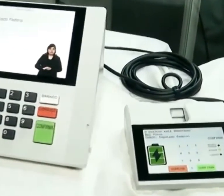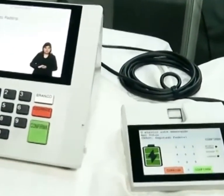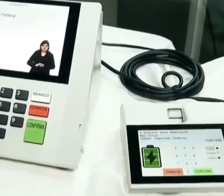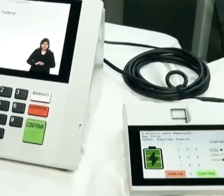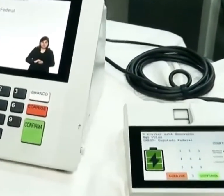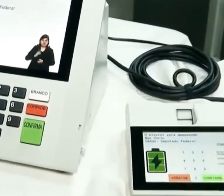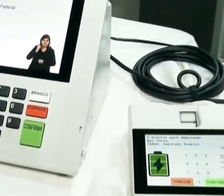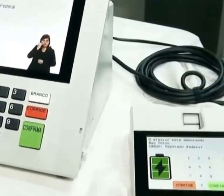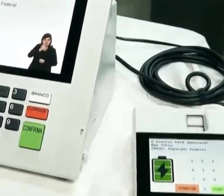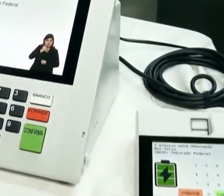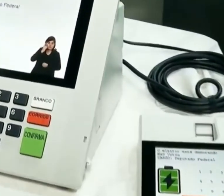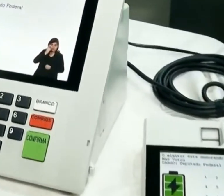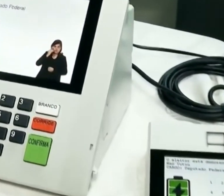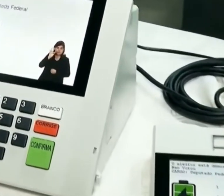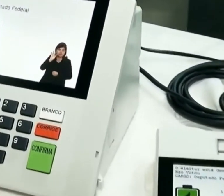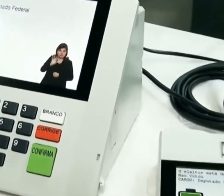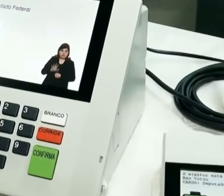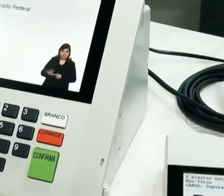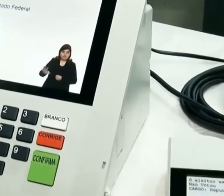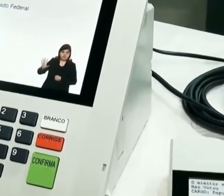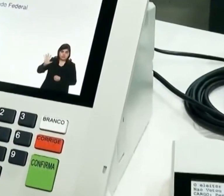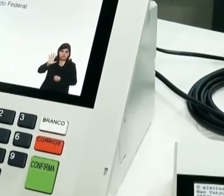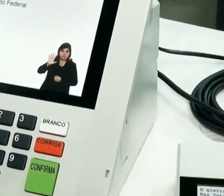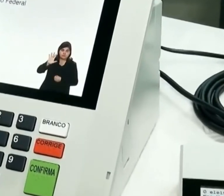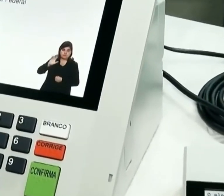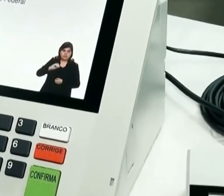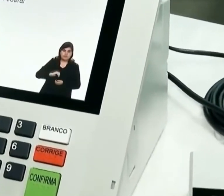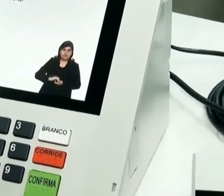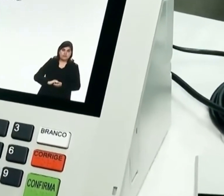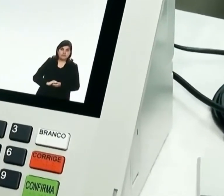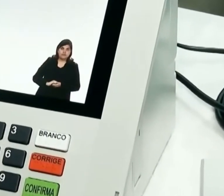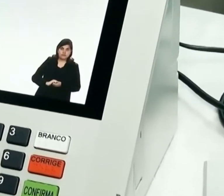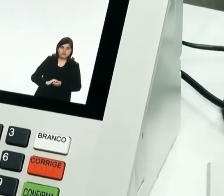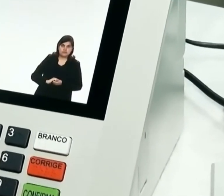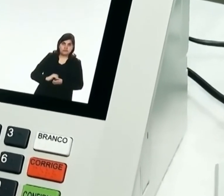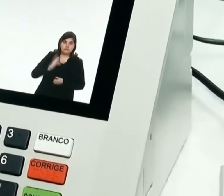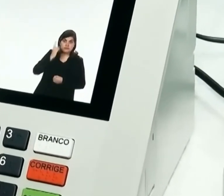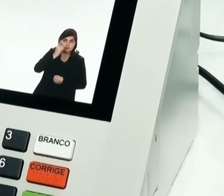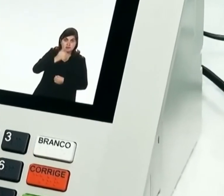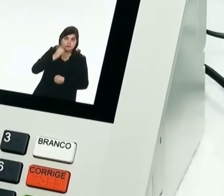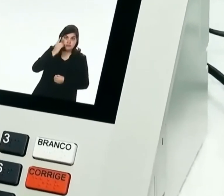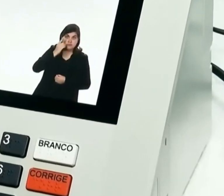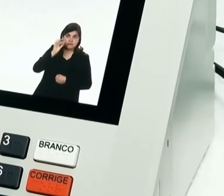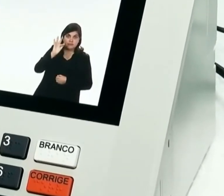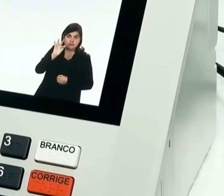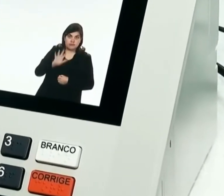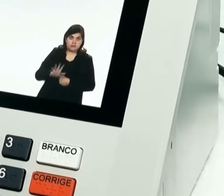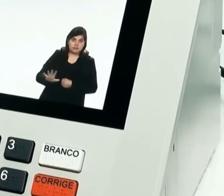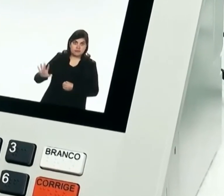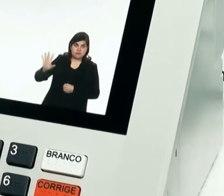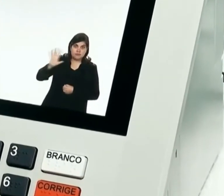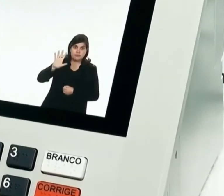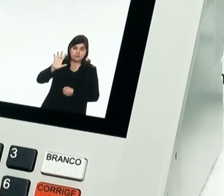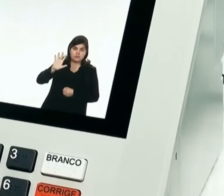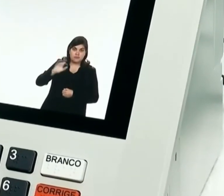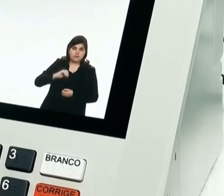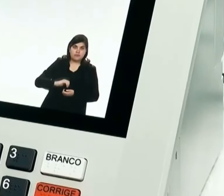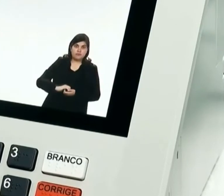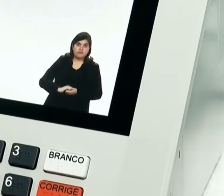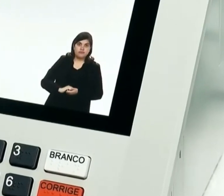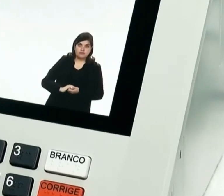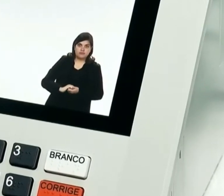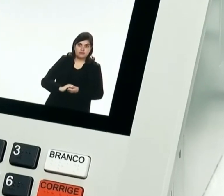das eleições tem o direito de comparecer e serem auxiliados por uma acompanhante ou seja na hora de votar